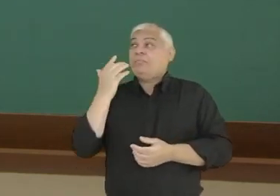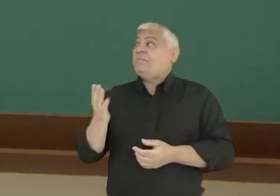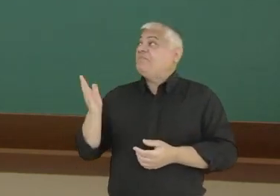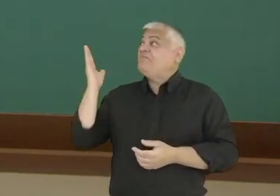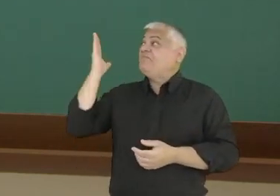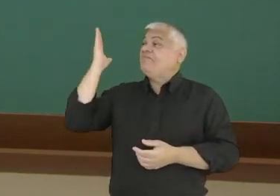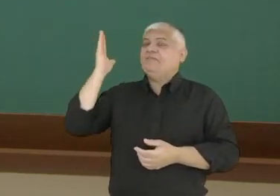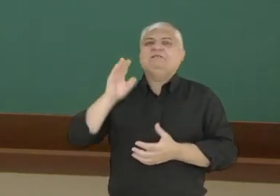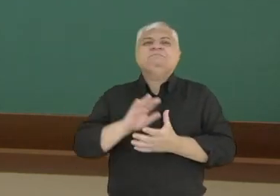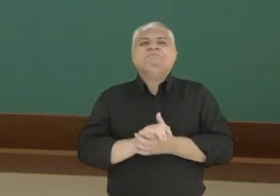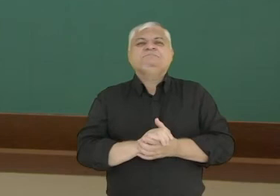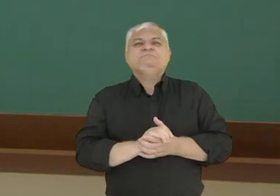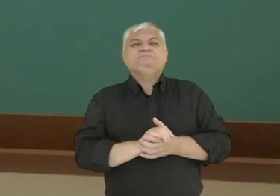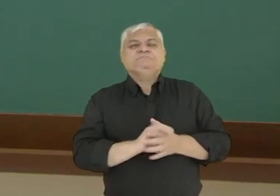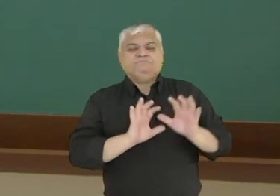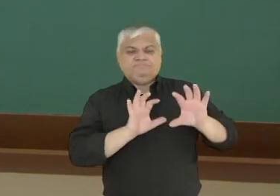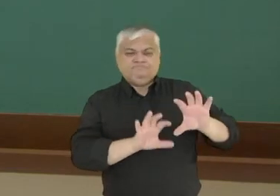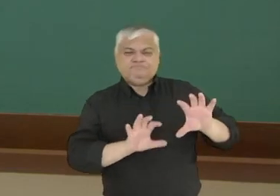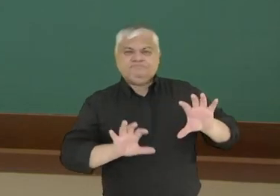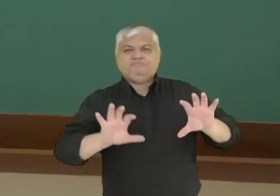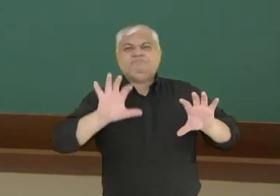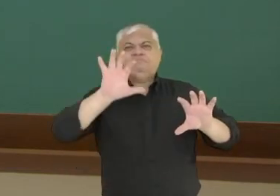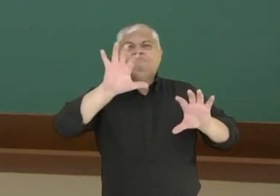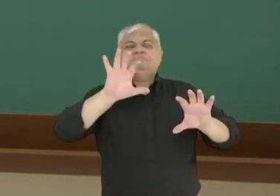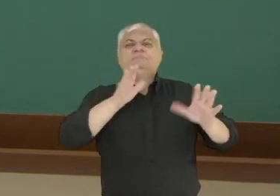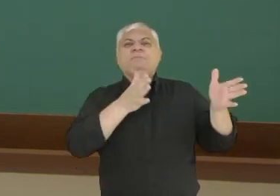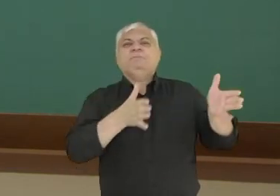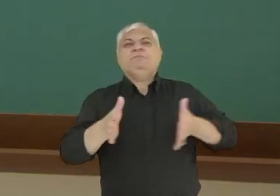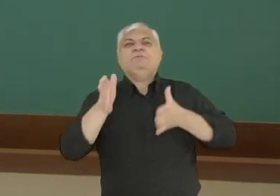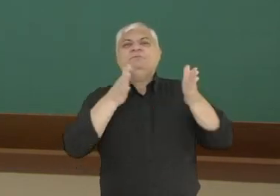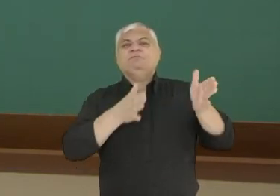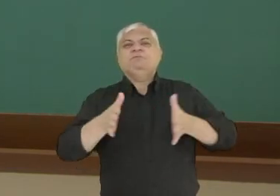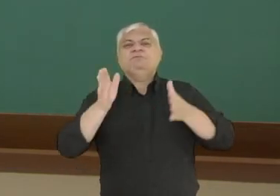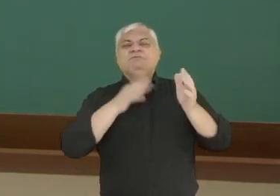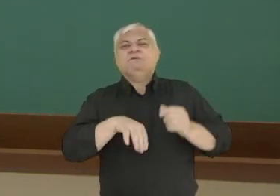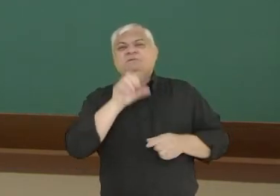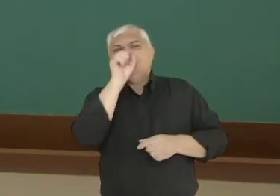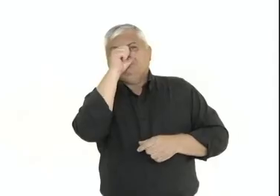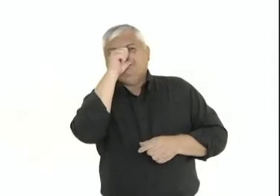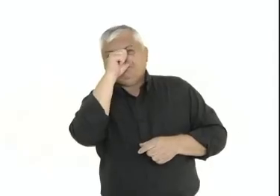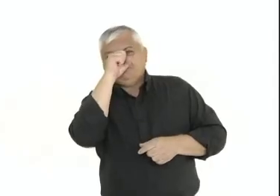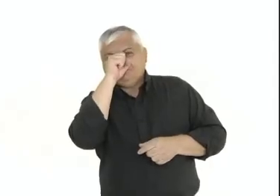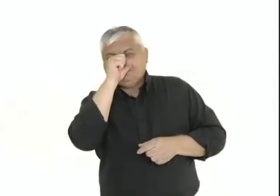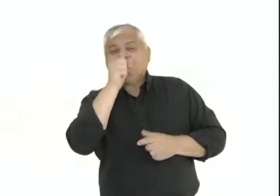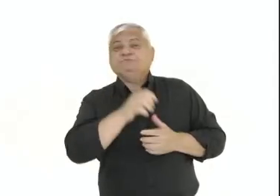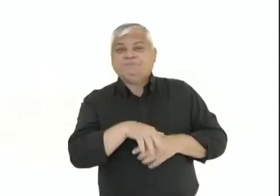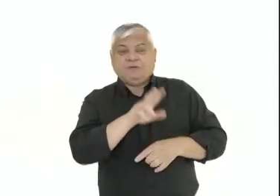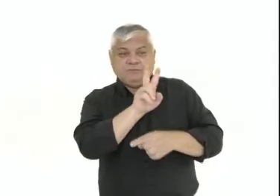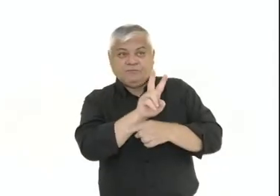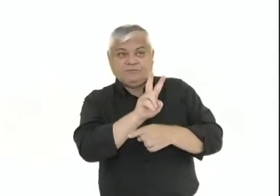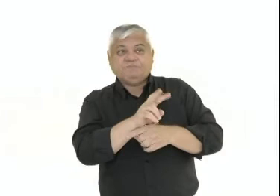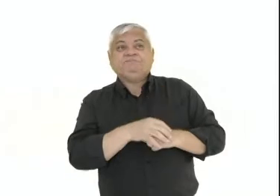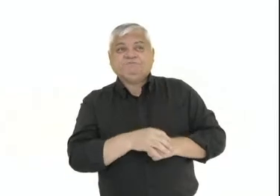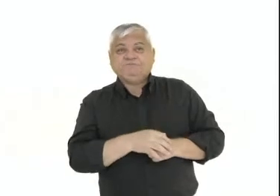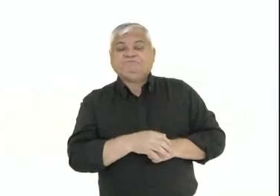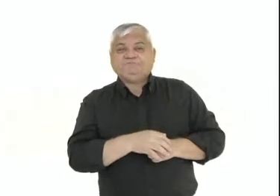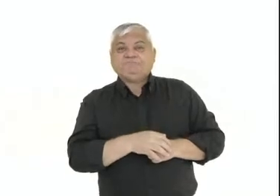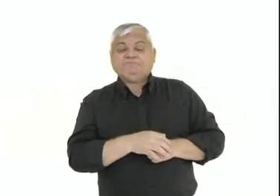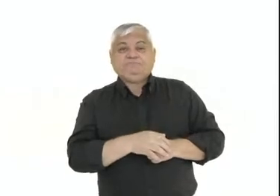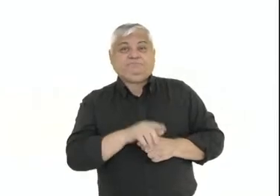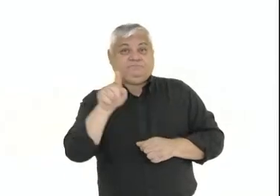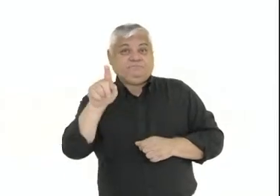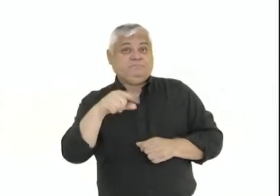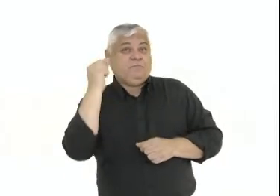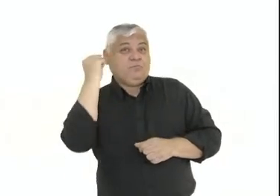para nós em que áreas a essa produção ali de suínos né A suinocultura então nós temos a região dos